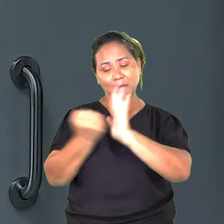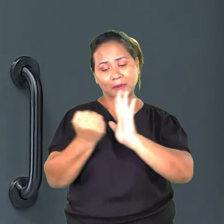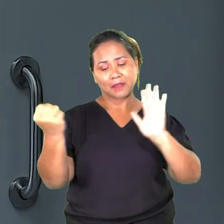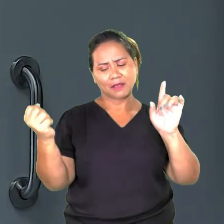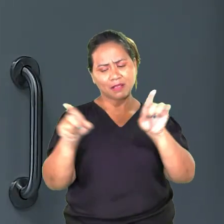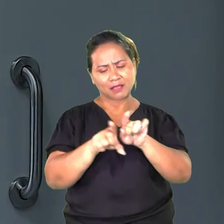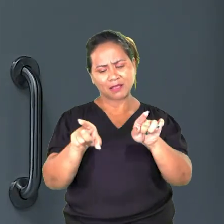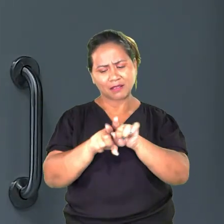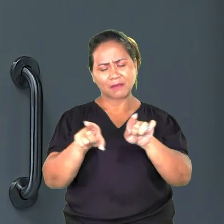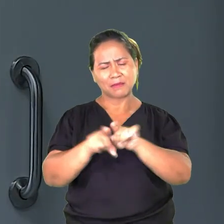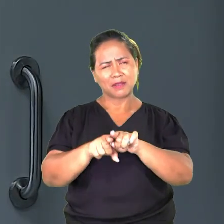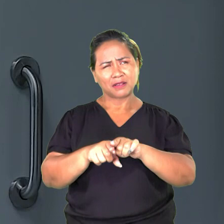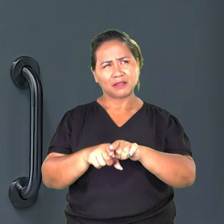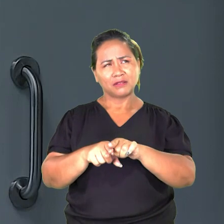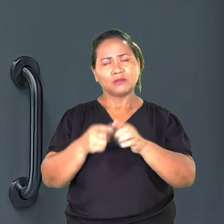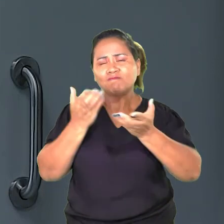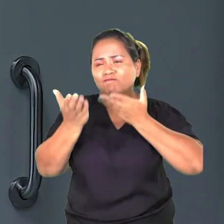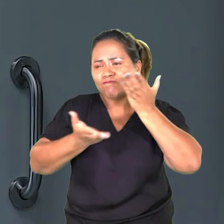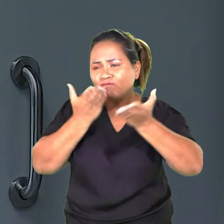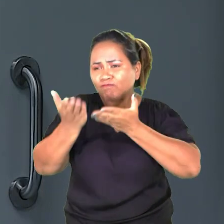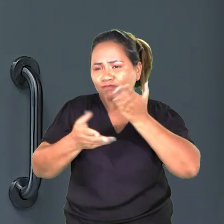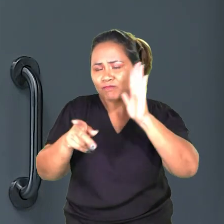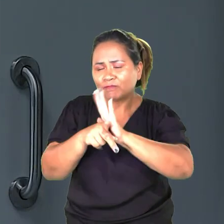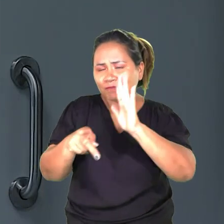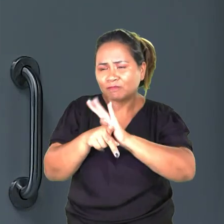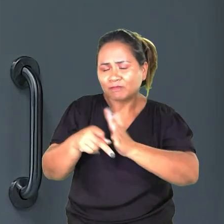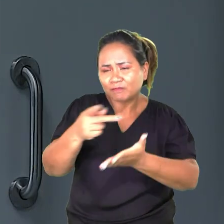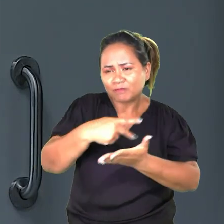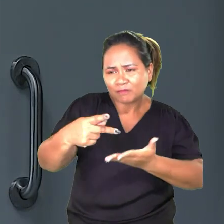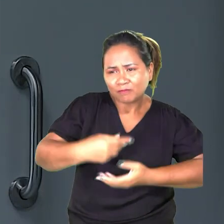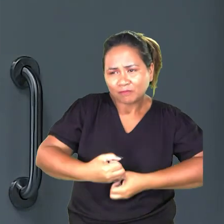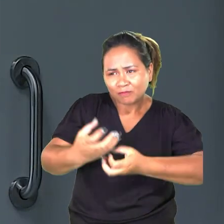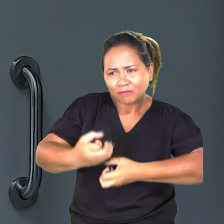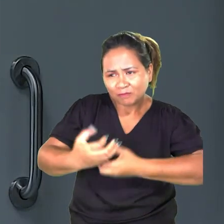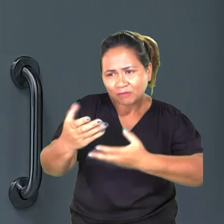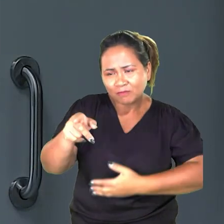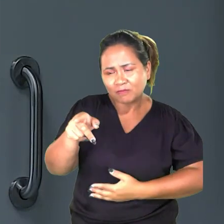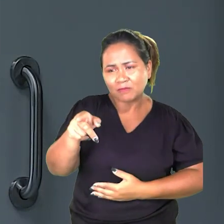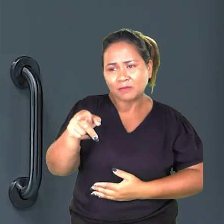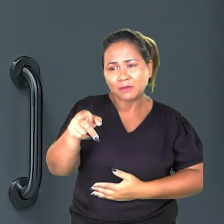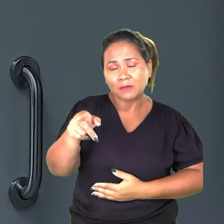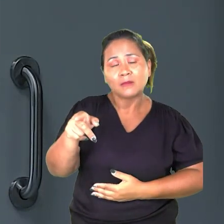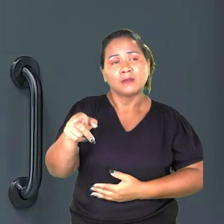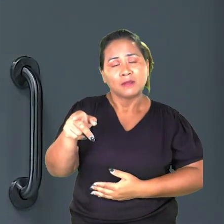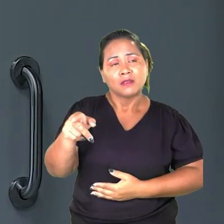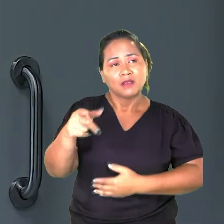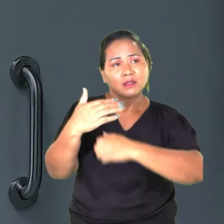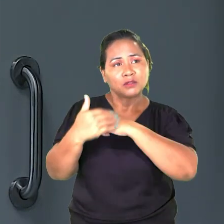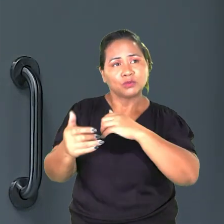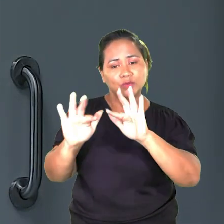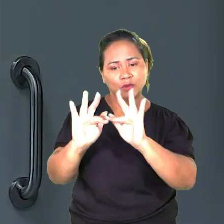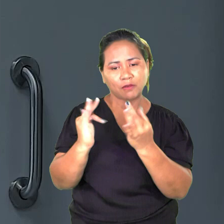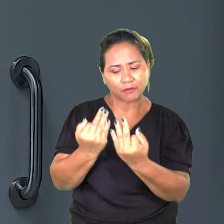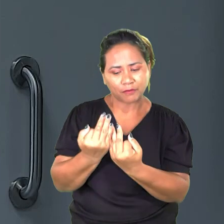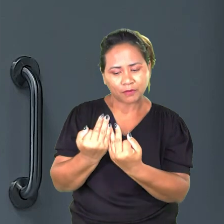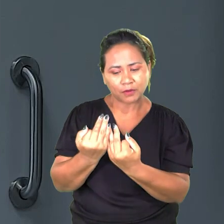deixo registrado que, por determinação do próprio poeta e avalizado pela